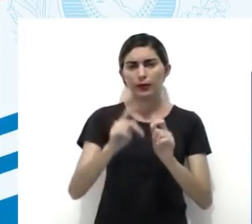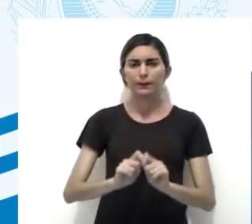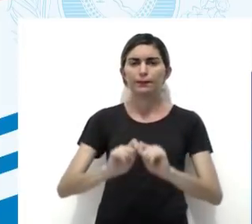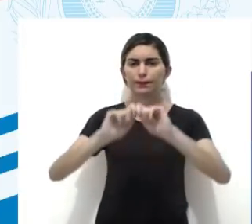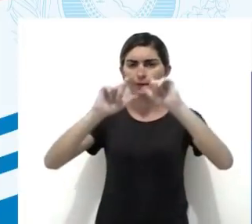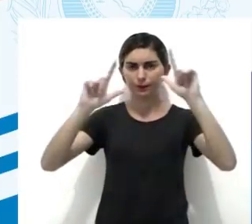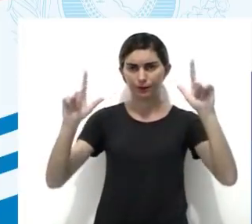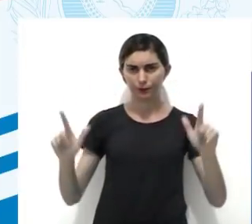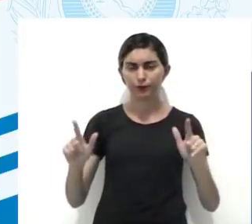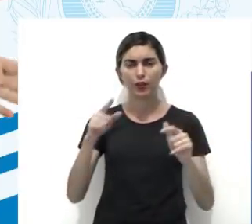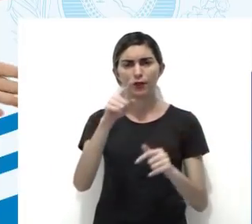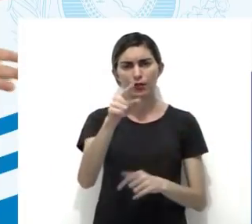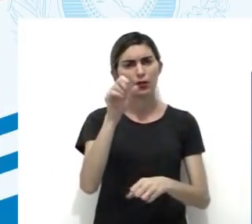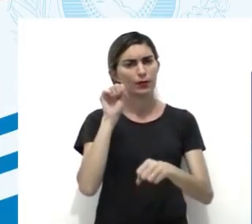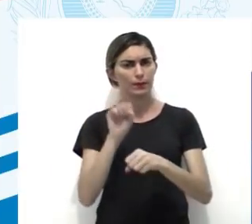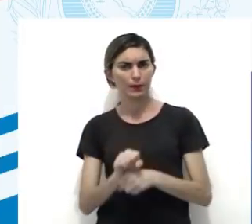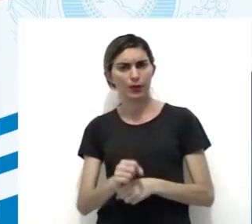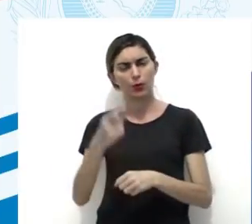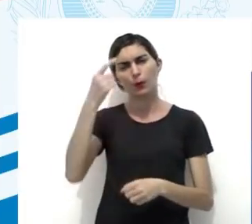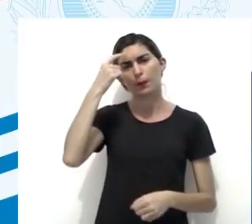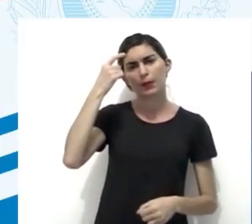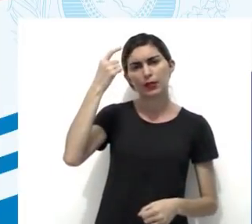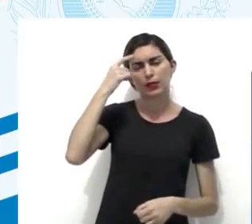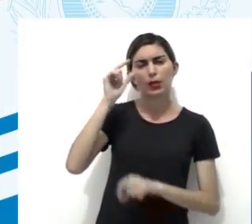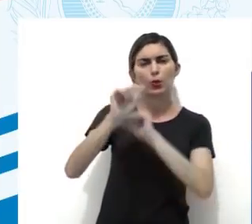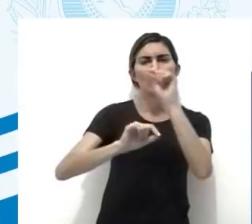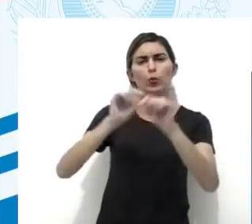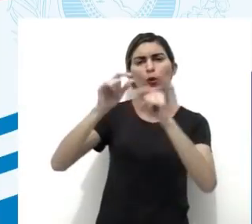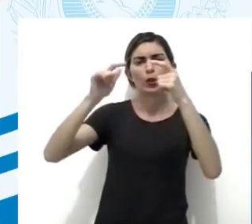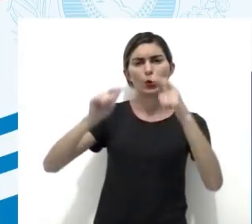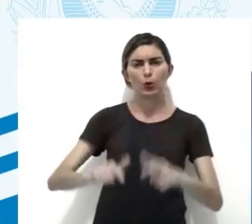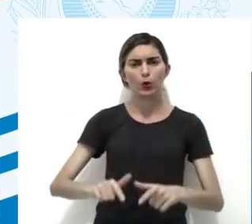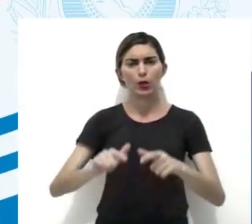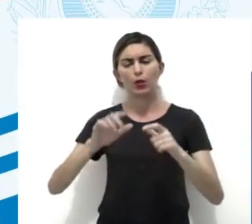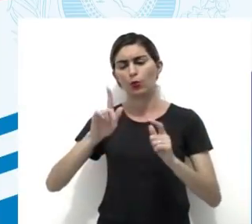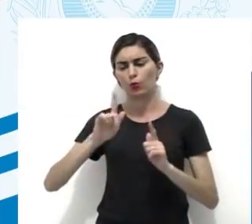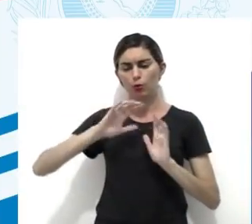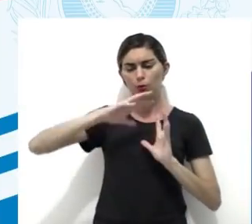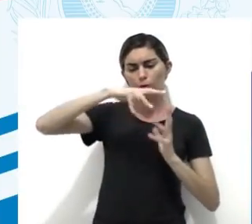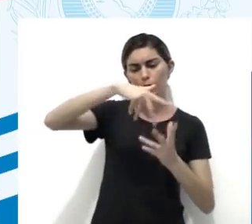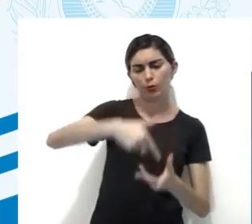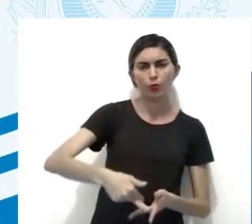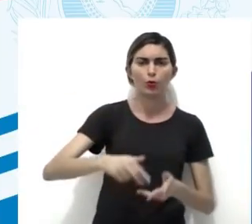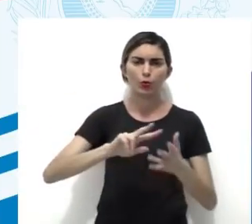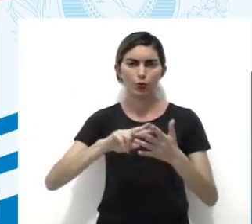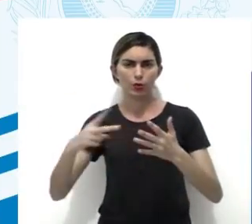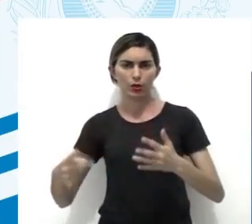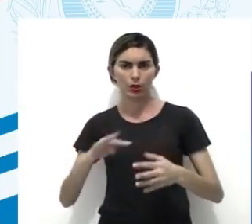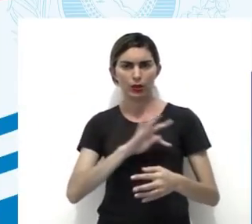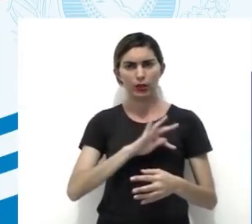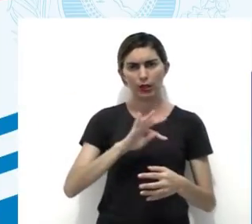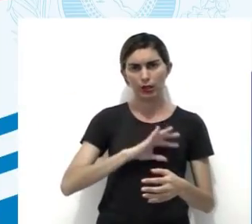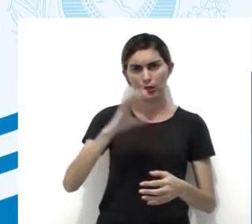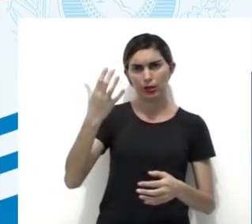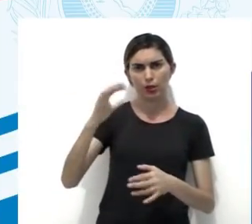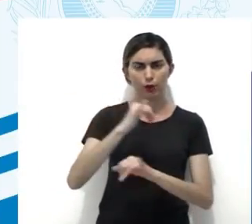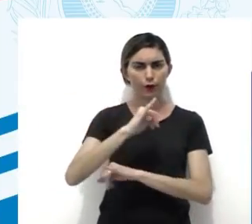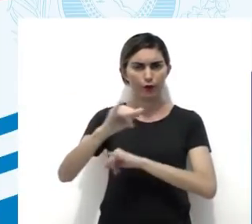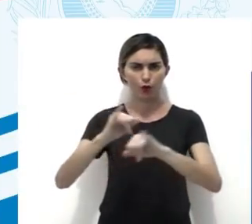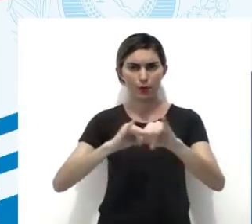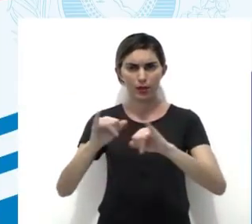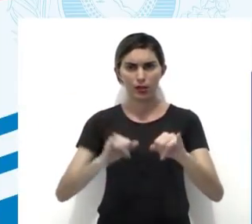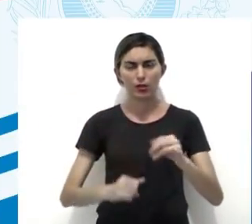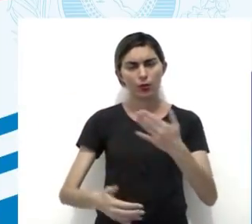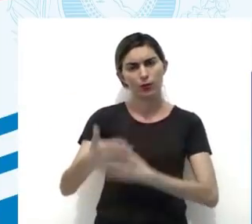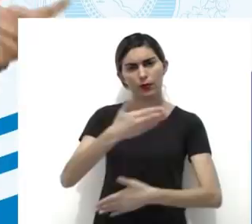tela, né? Você já parou para pensar o que é local e o que é global no contexto do meio técnico, científico e informacional?